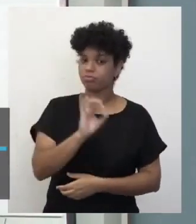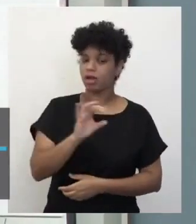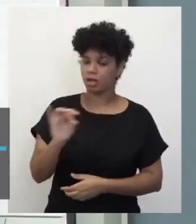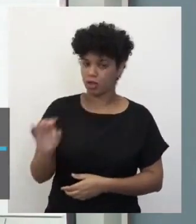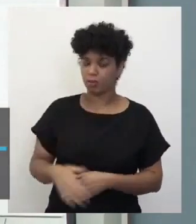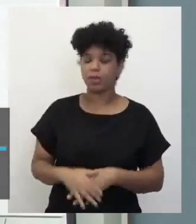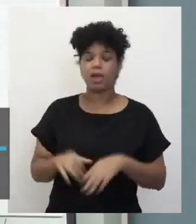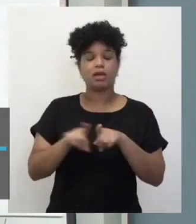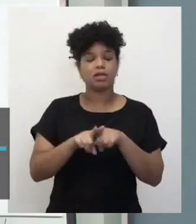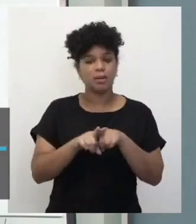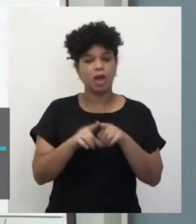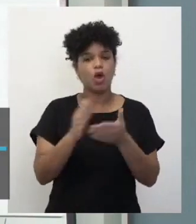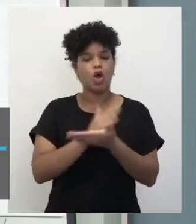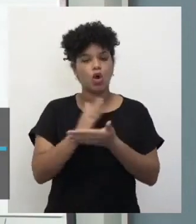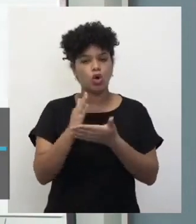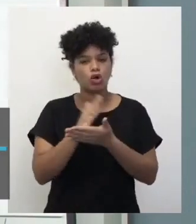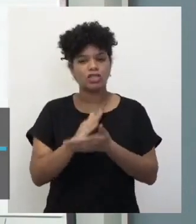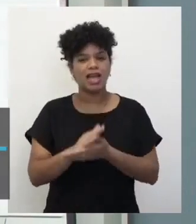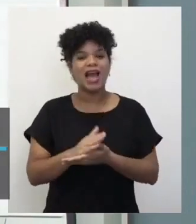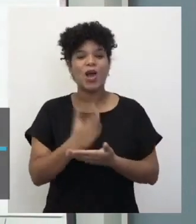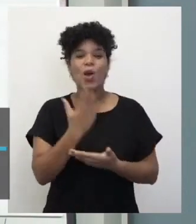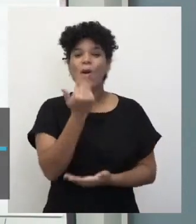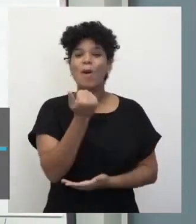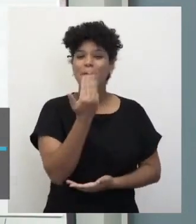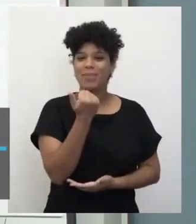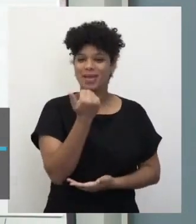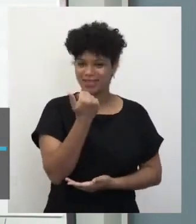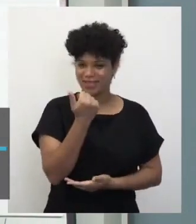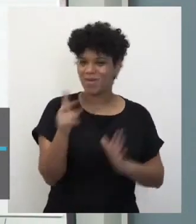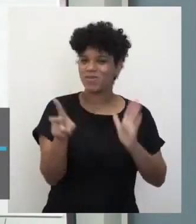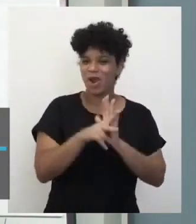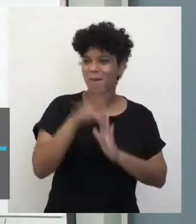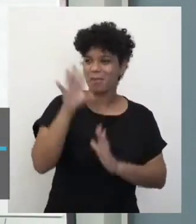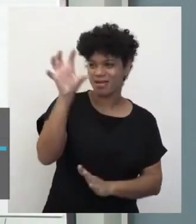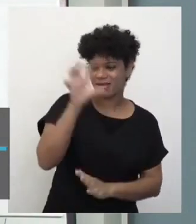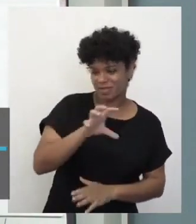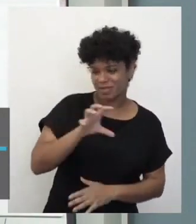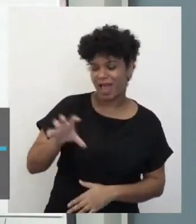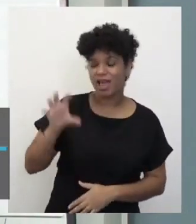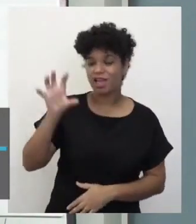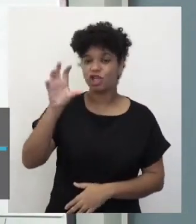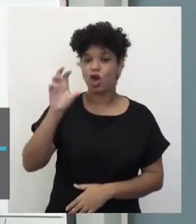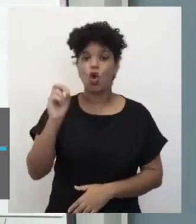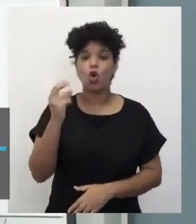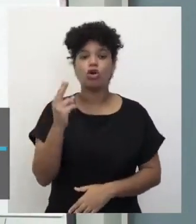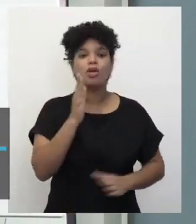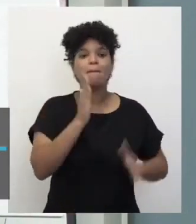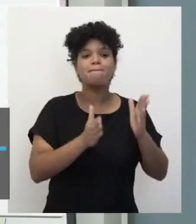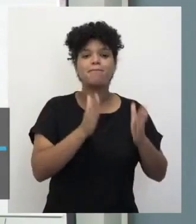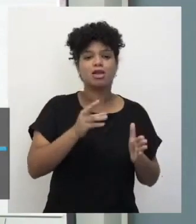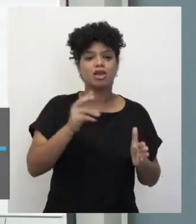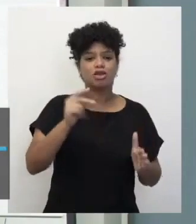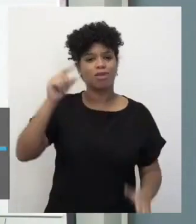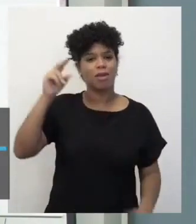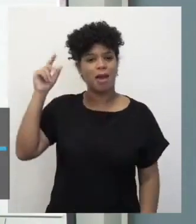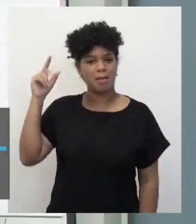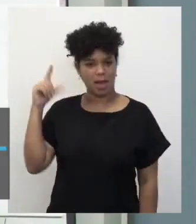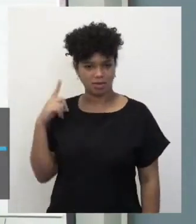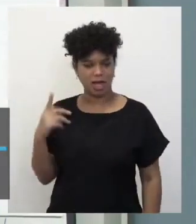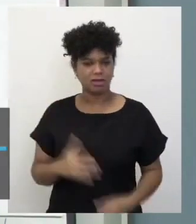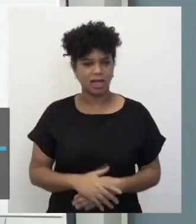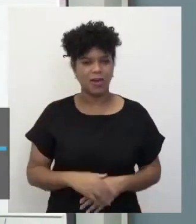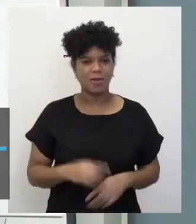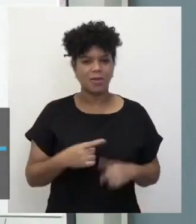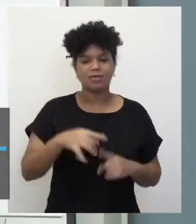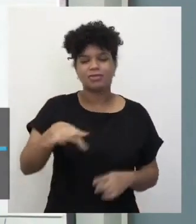os pratos culinários, né, que também são bens imateriais, mas que, né, é aquela lembrança gostosa, né, aquela coisa do cheiro